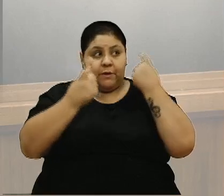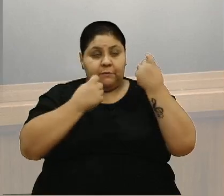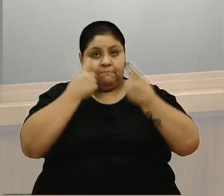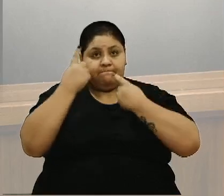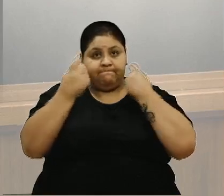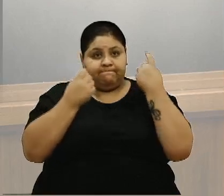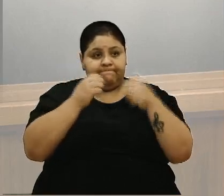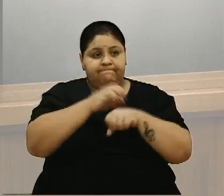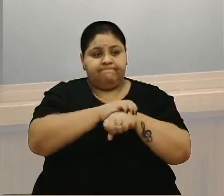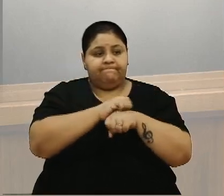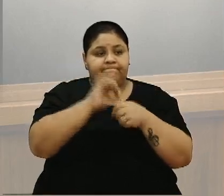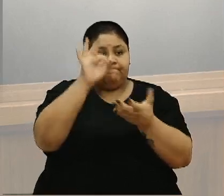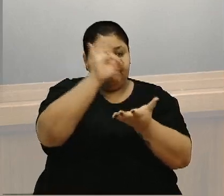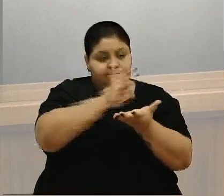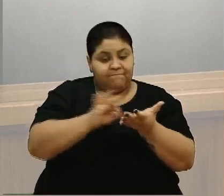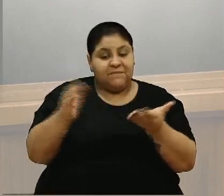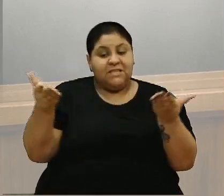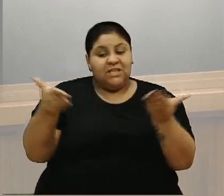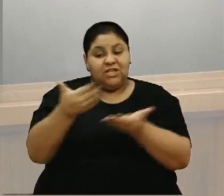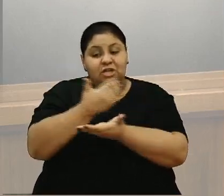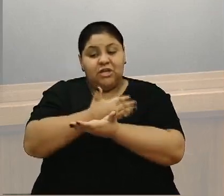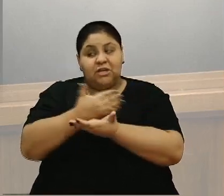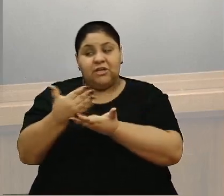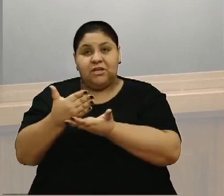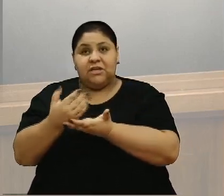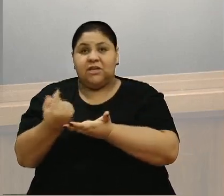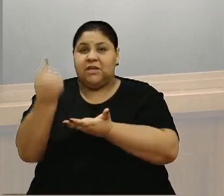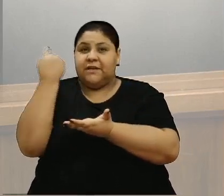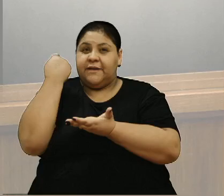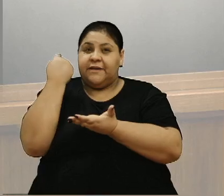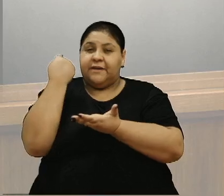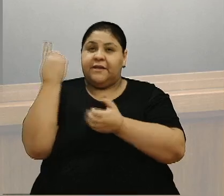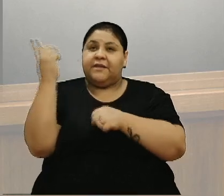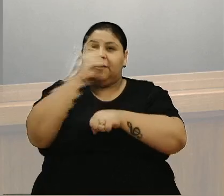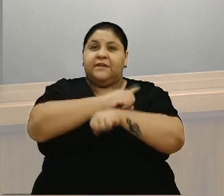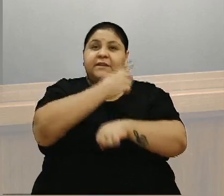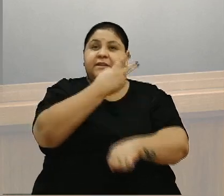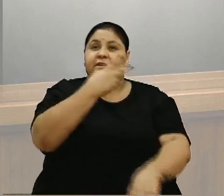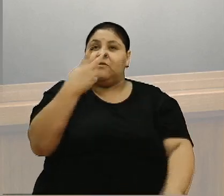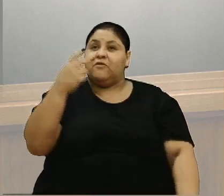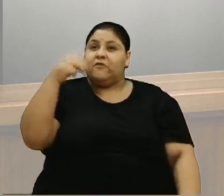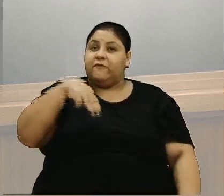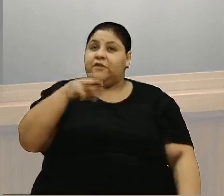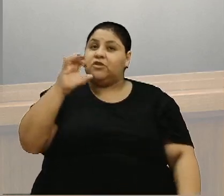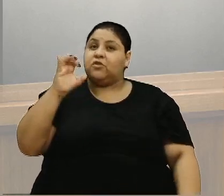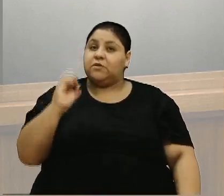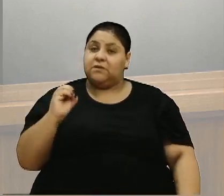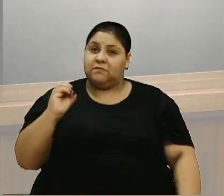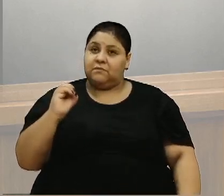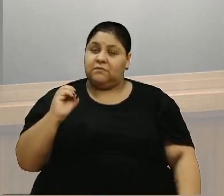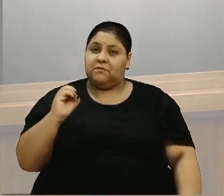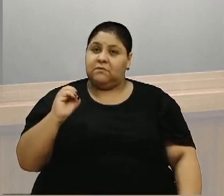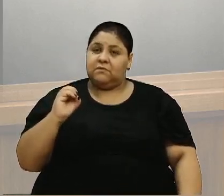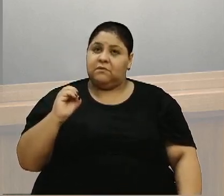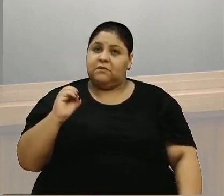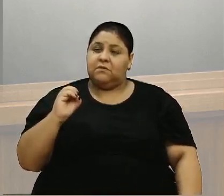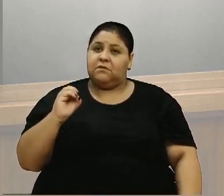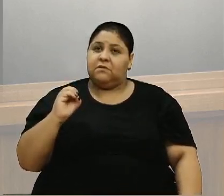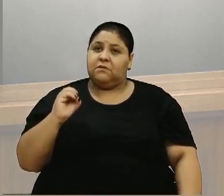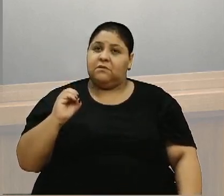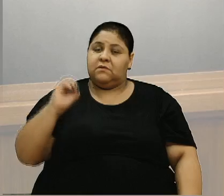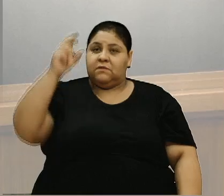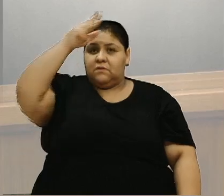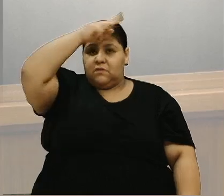Este cadastro já deveria ter começado lá no dia 22 de maio. O